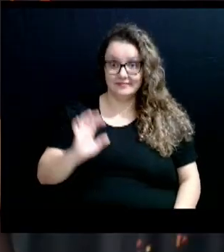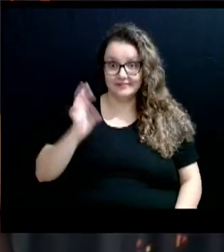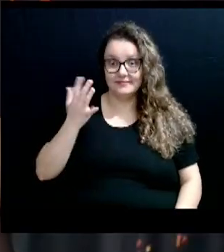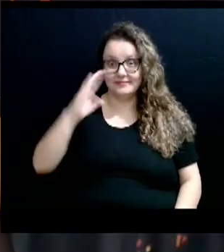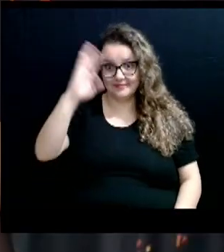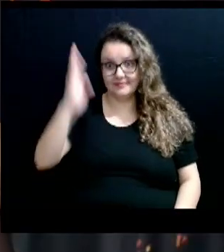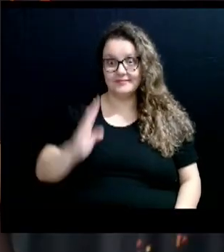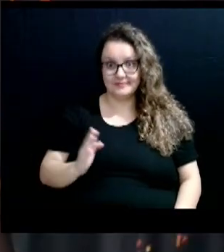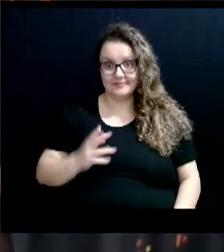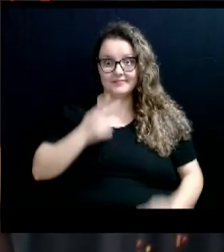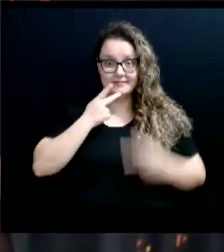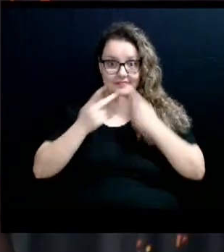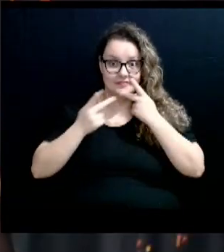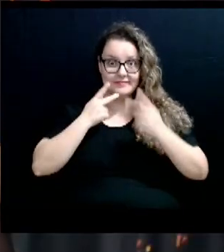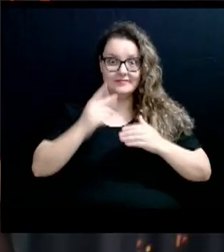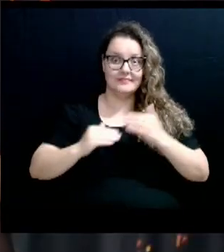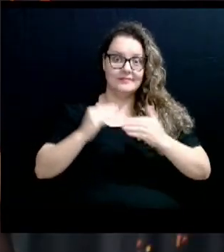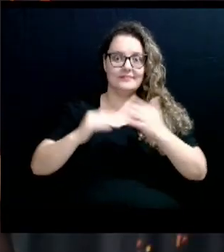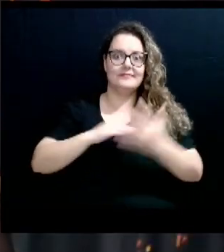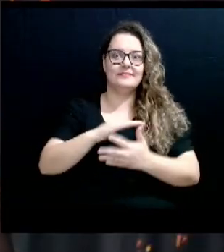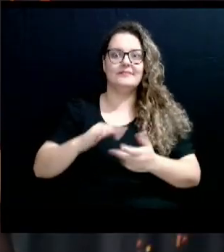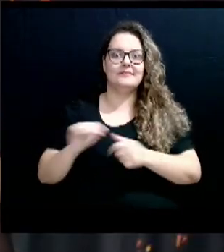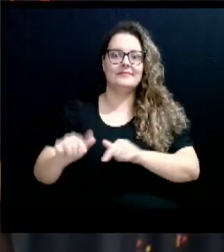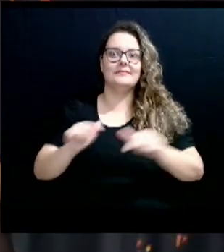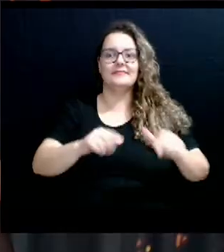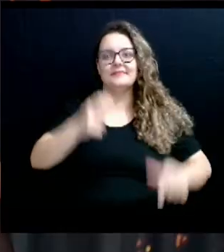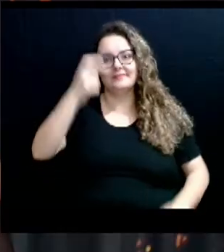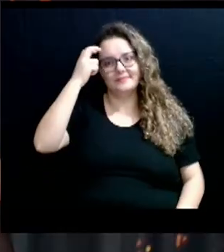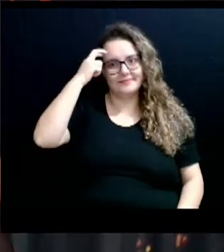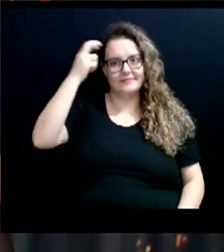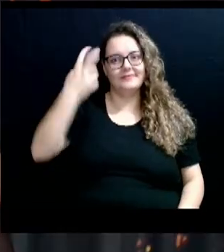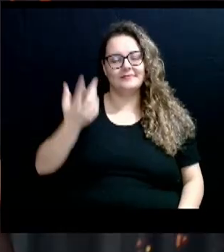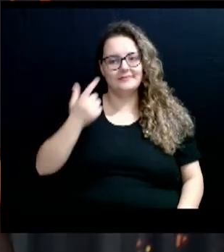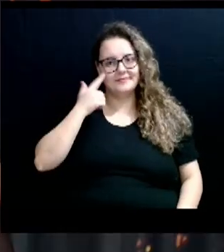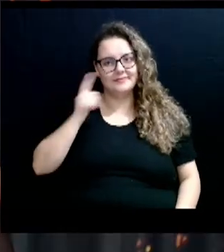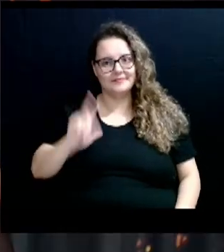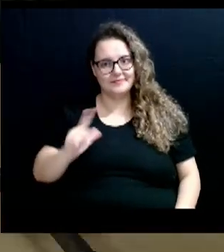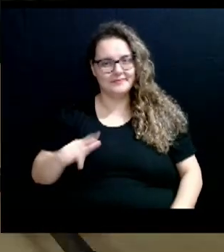desenvolvimento, sustentabilidade, território, inteligência e, obviamente, muito protagonismo, né?